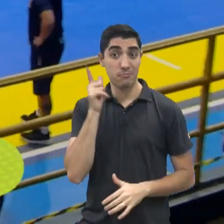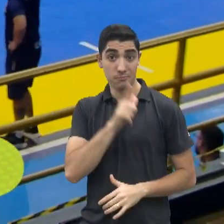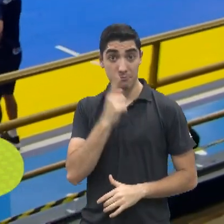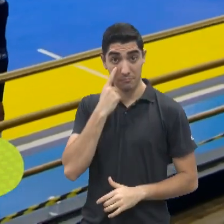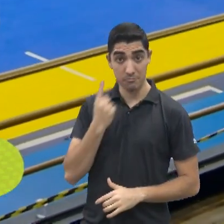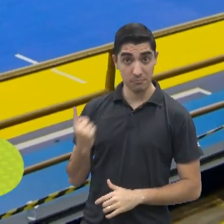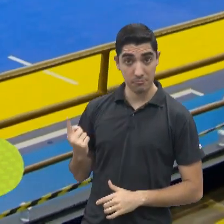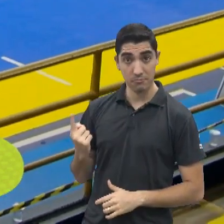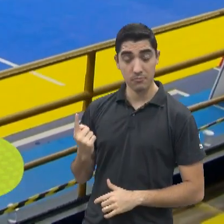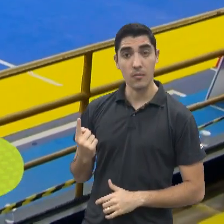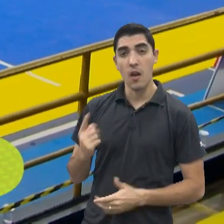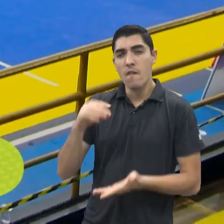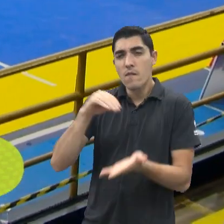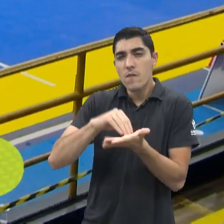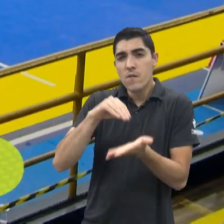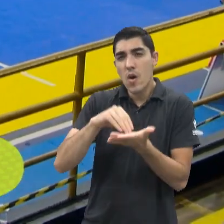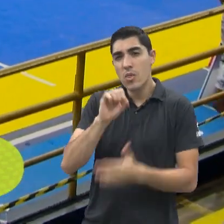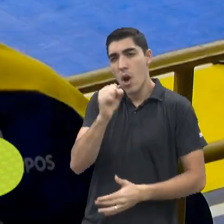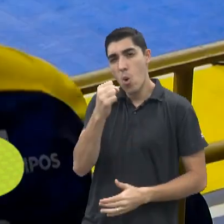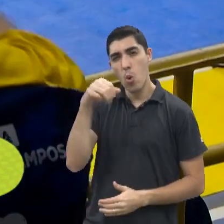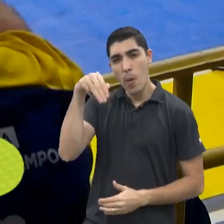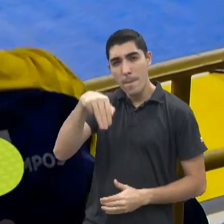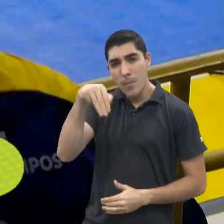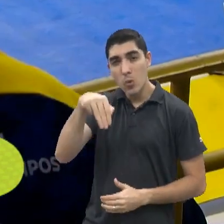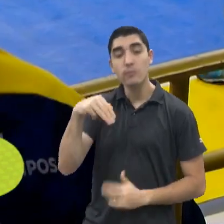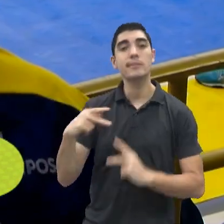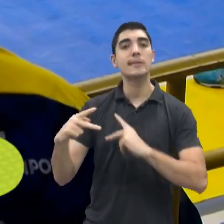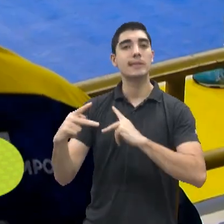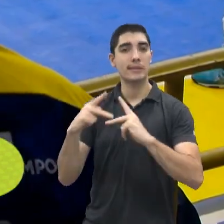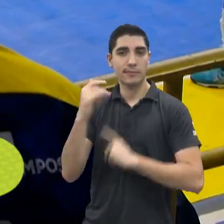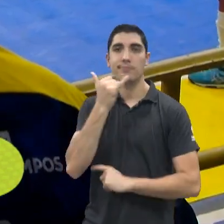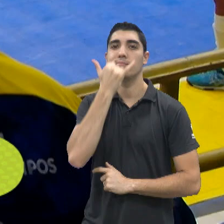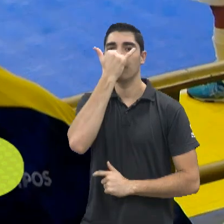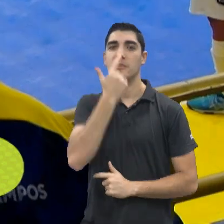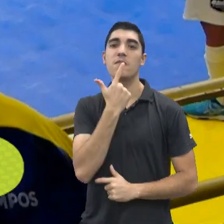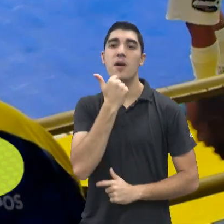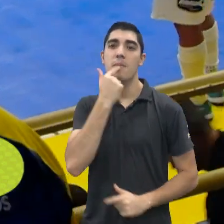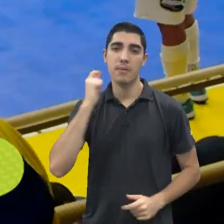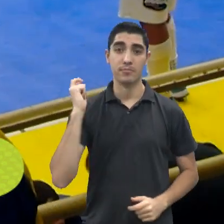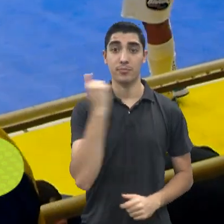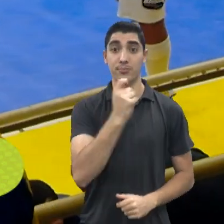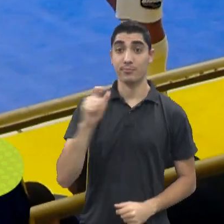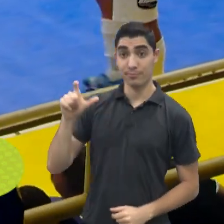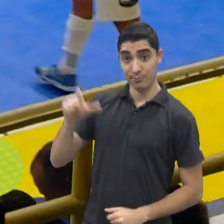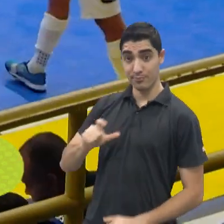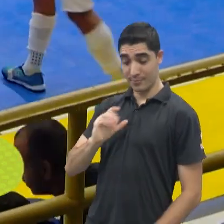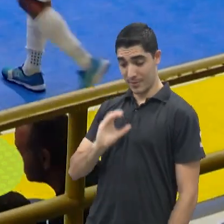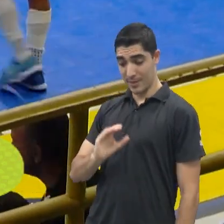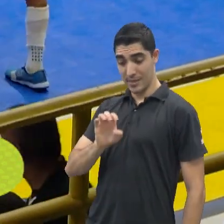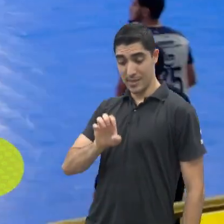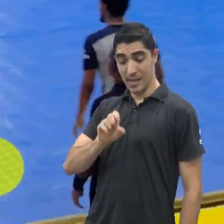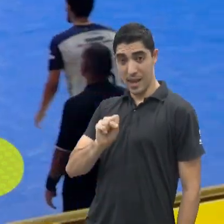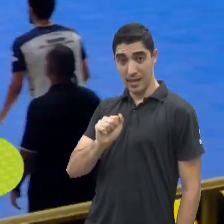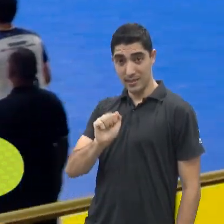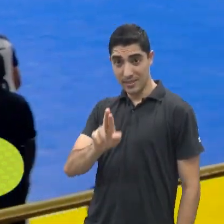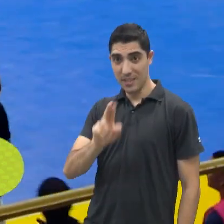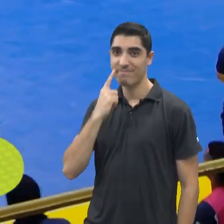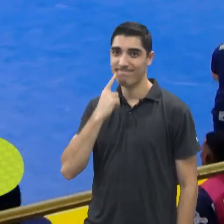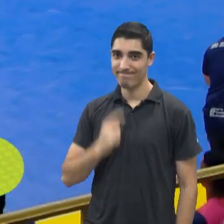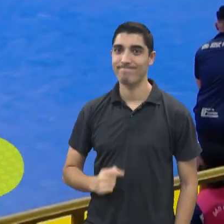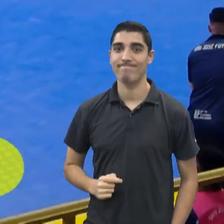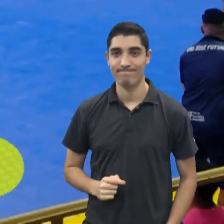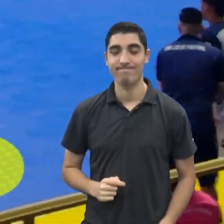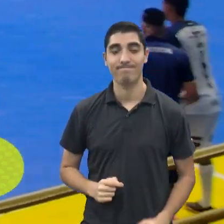8 minutos para o fim, o São José também teve um jogador expulso. César Kanté foi para o chuveiro mais cedo.